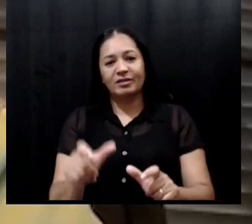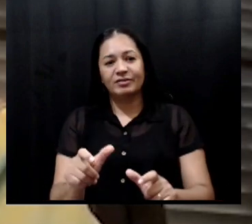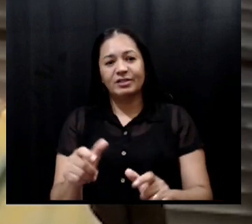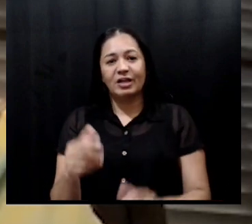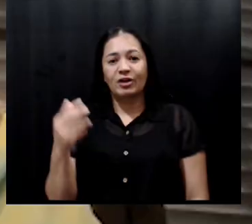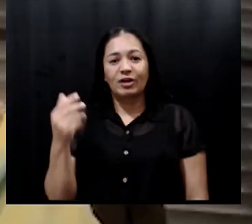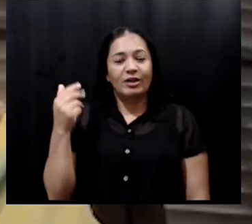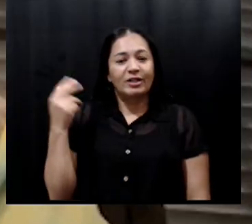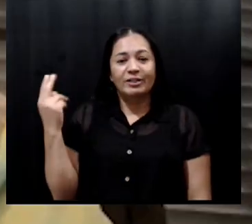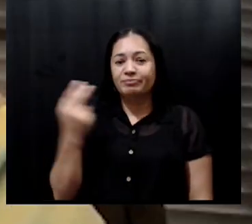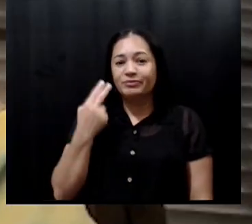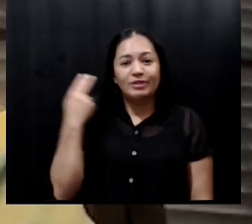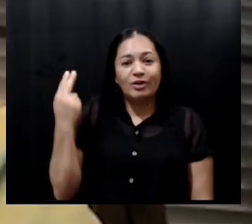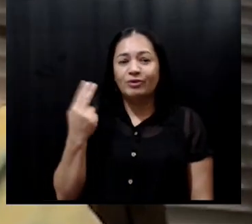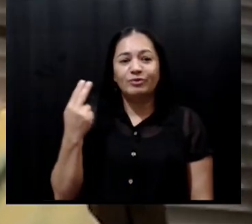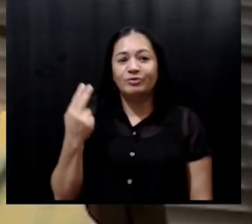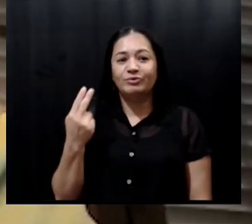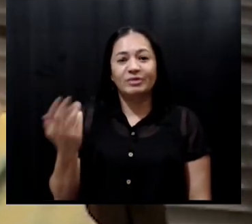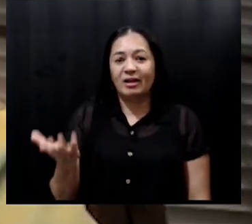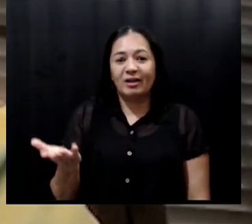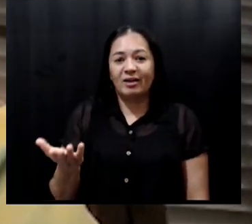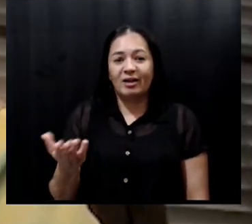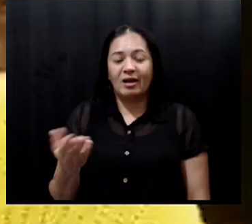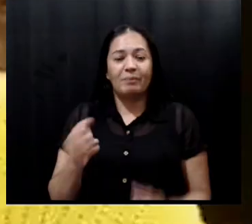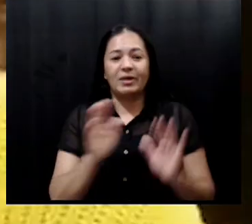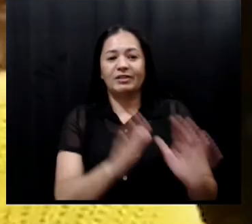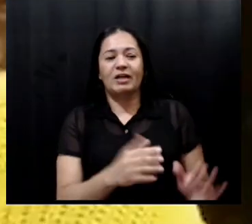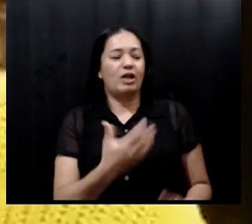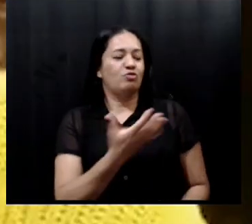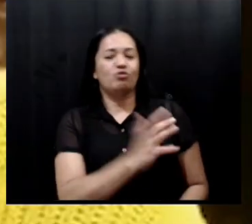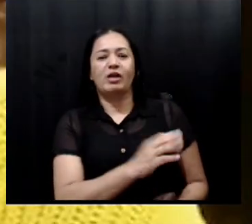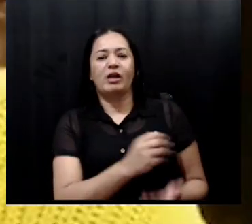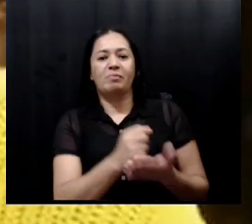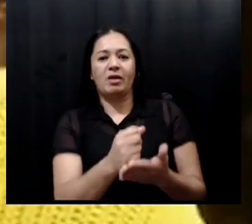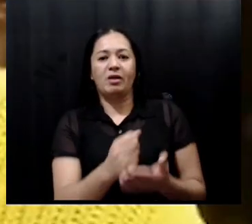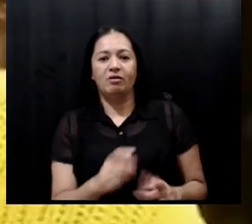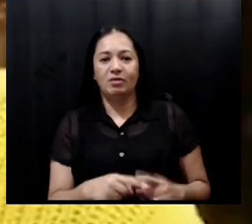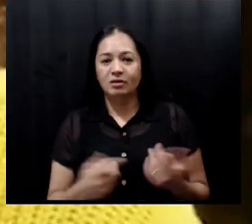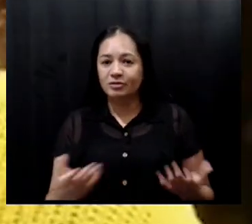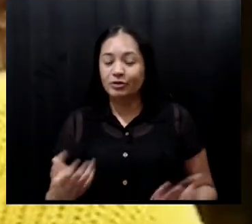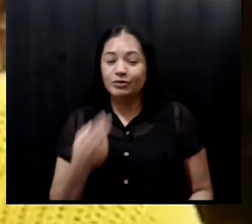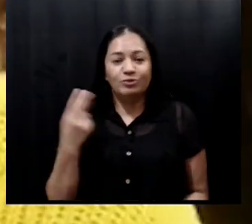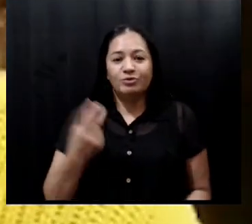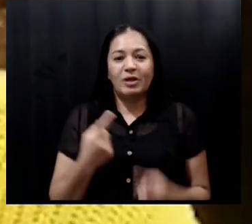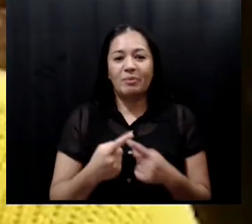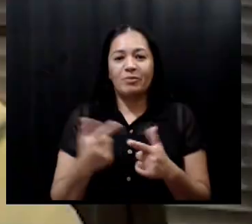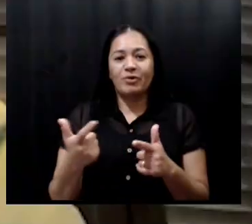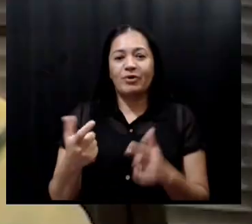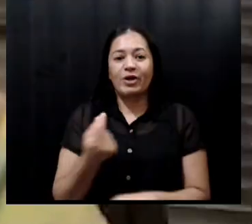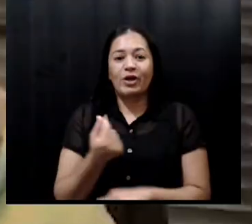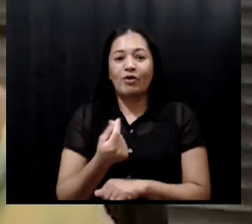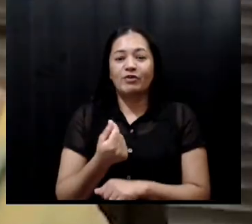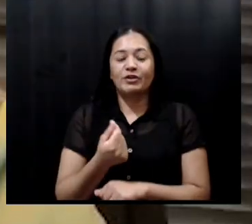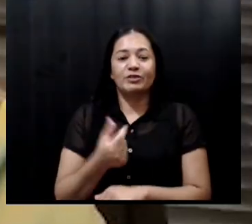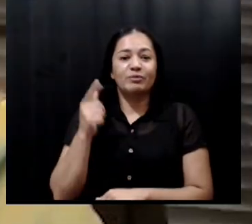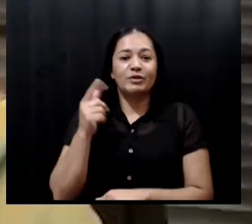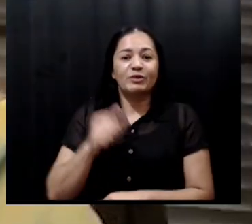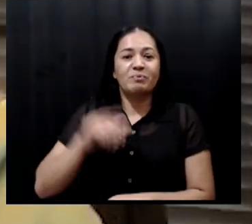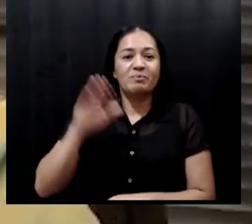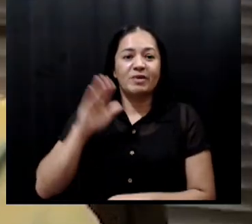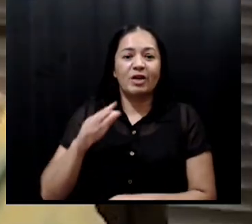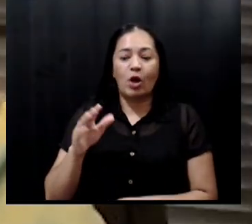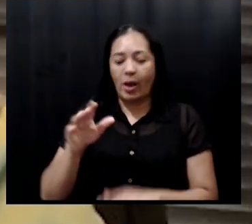faturamento do delivery, né? Você não pode falar, não quero mais fazer delivery e abrir mão daquele faturamento, né? Então, hoje, quem começou a fazer delivery